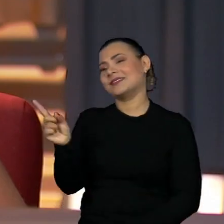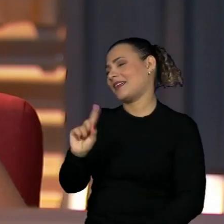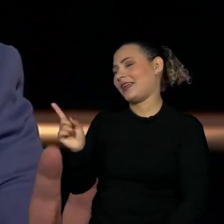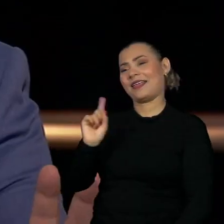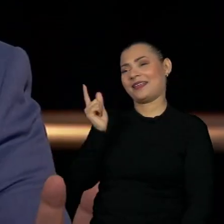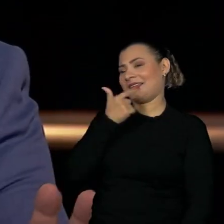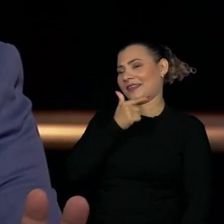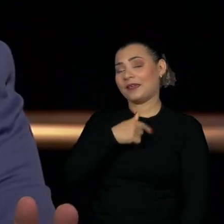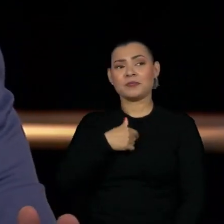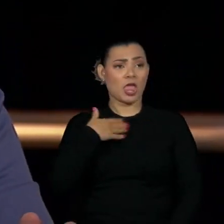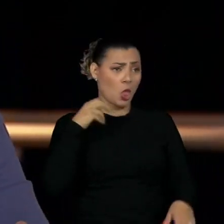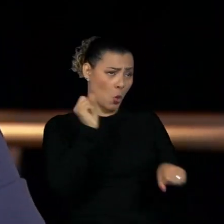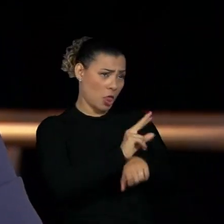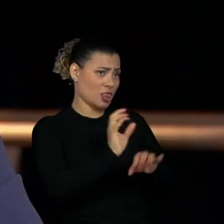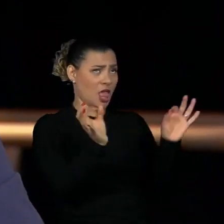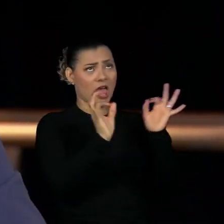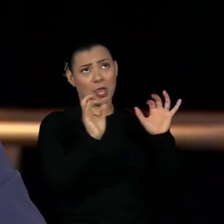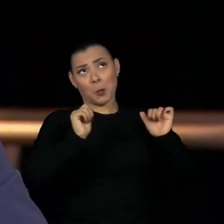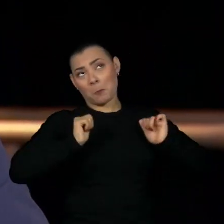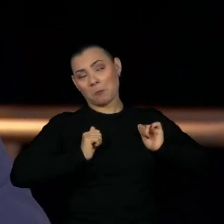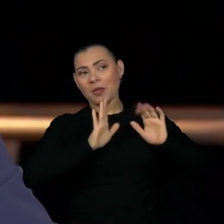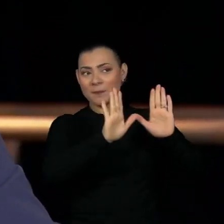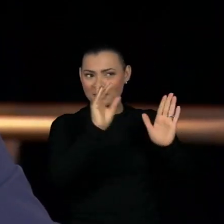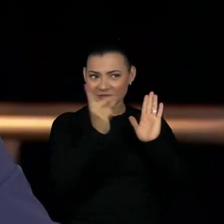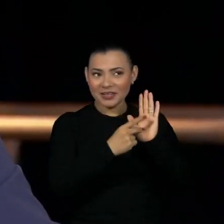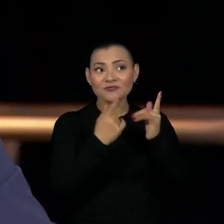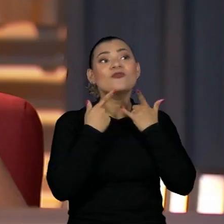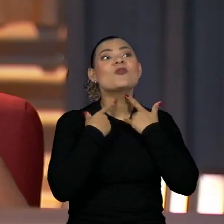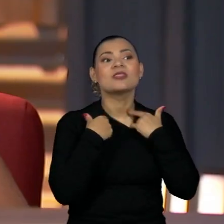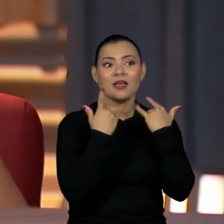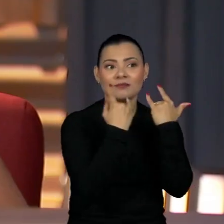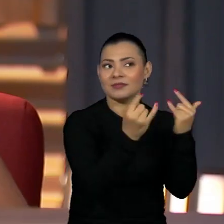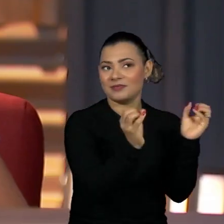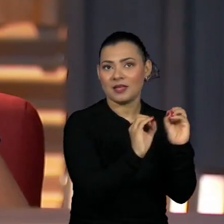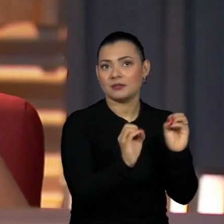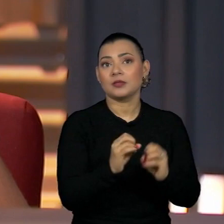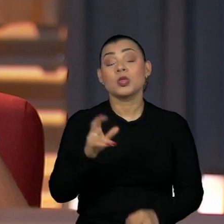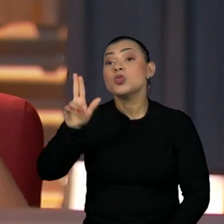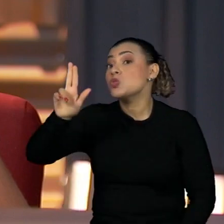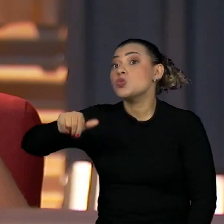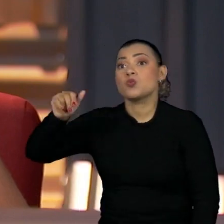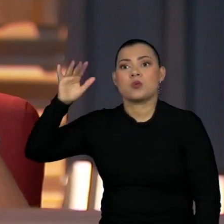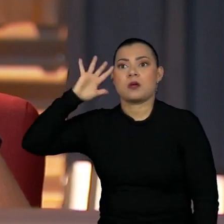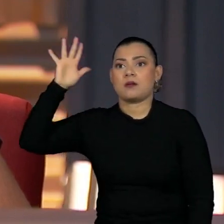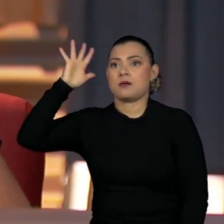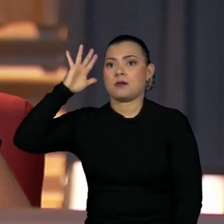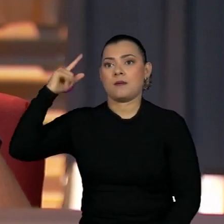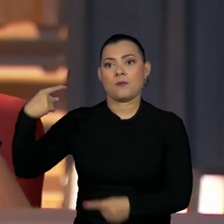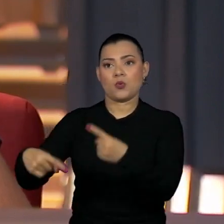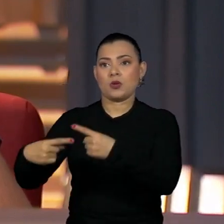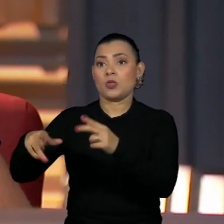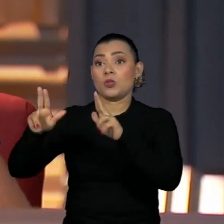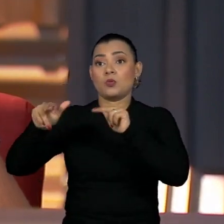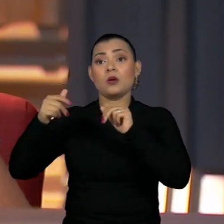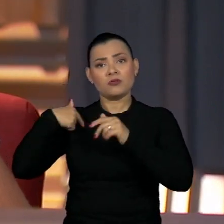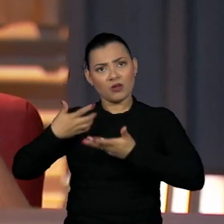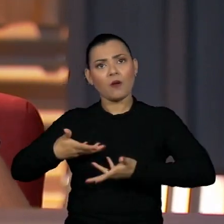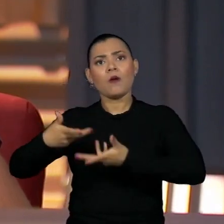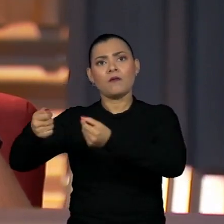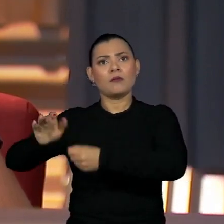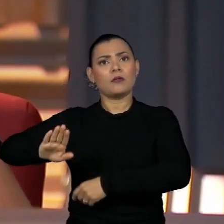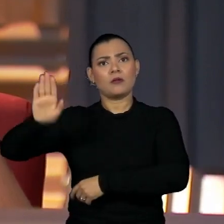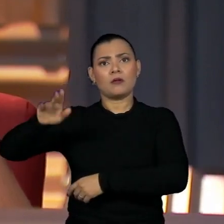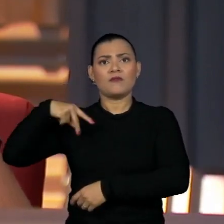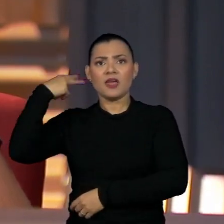não entraria, né? Mas não dá uma tentaçãozinha? Não, para mim nunca passou pela minha cabeça. E olha que eu já fui convidado a se candidatar